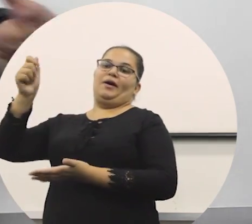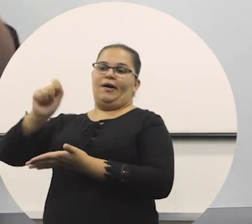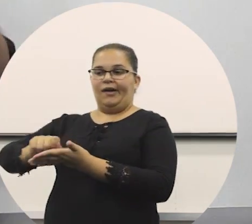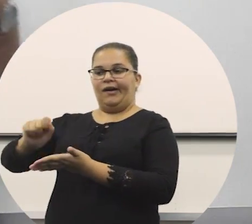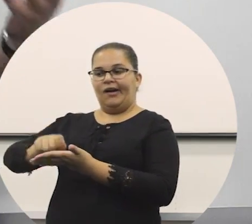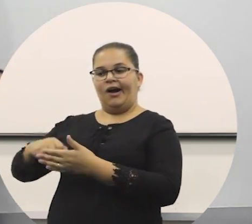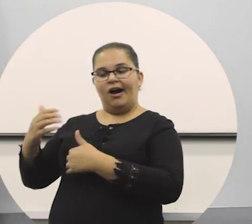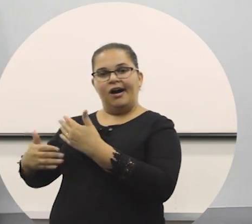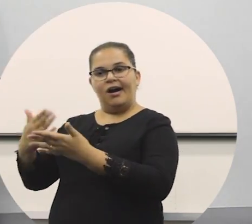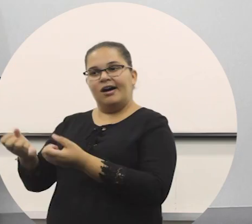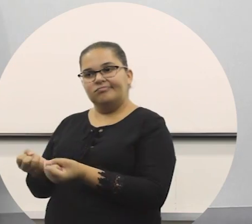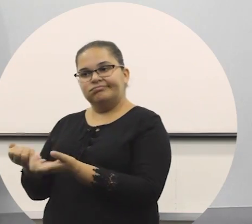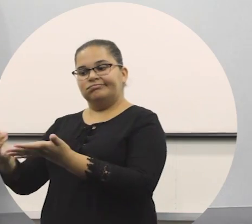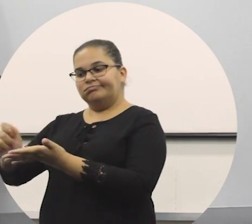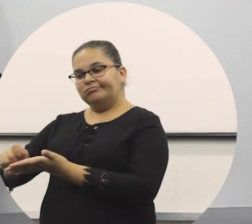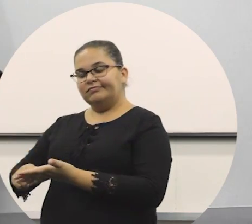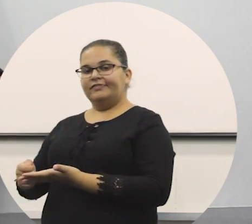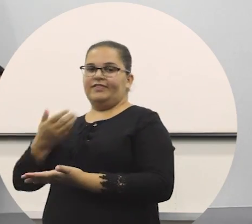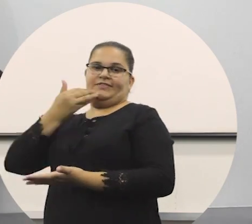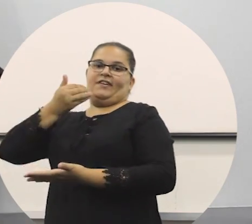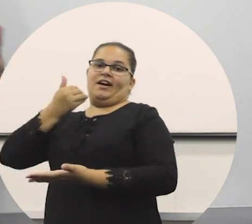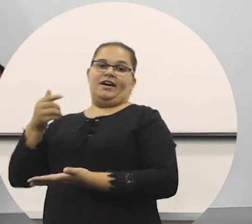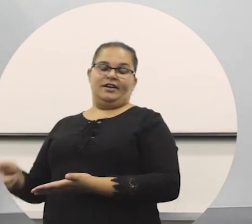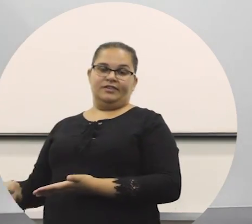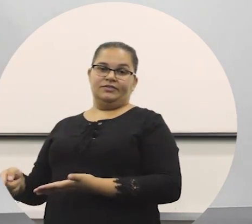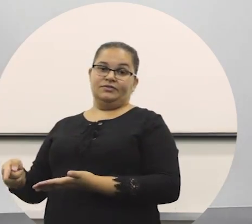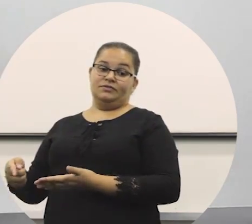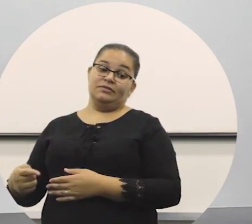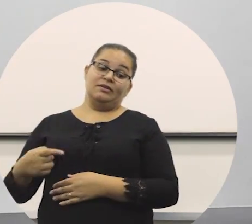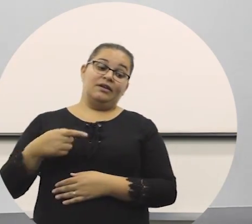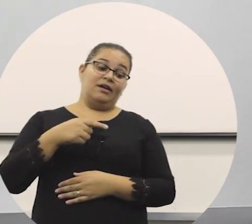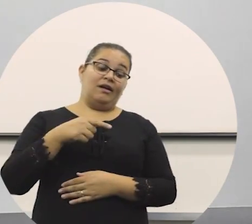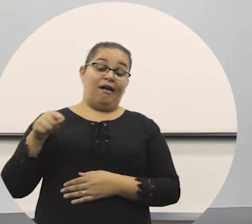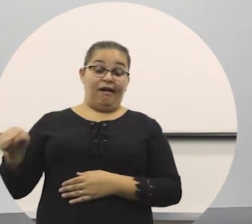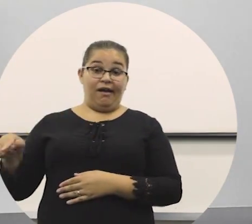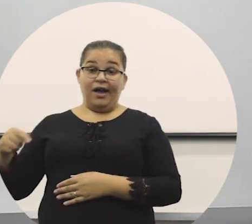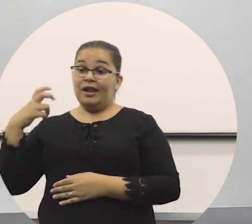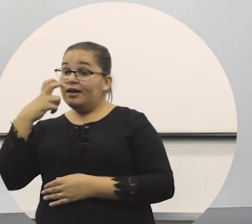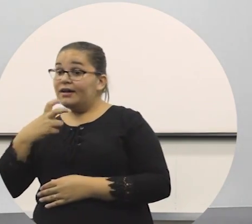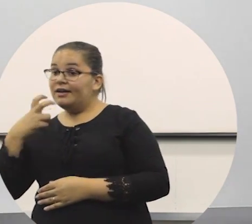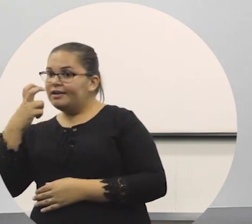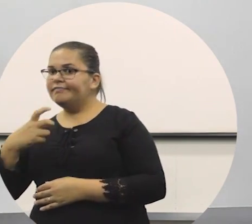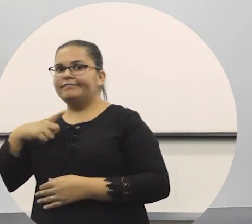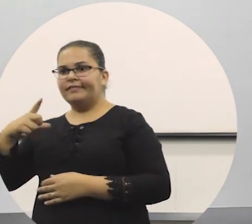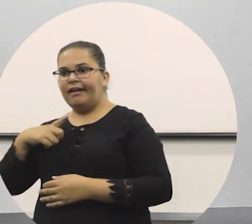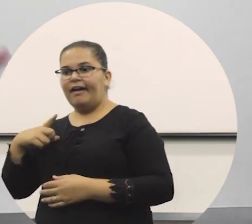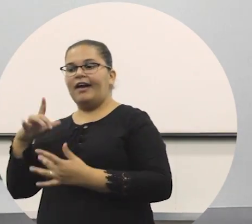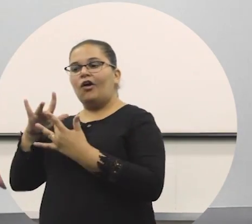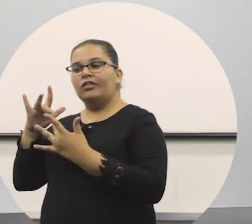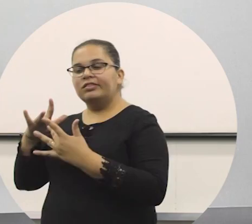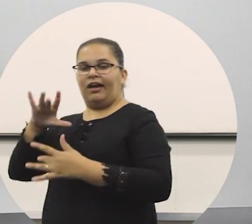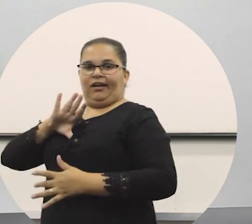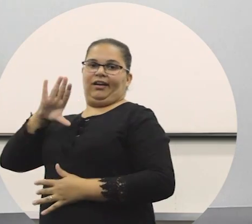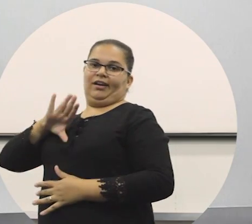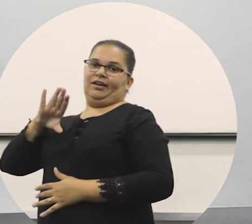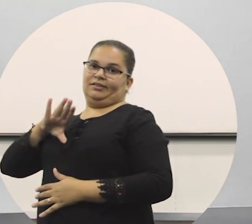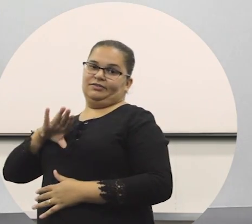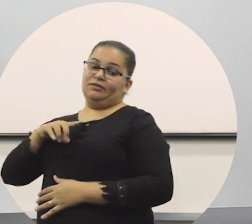essa língua vai estar disponível para você. Então, uma pessoa que é oralizada, ela teve muito contato com o